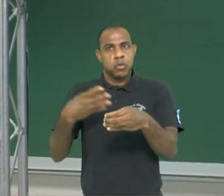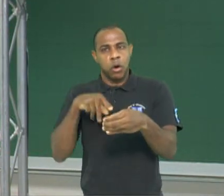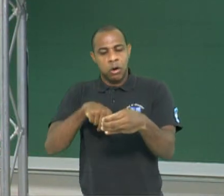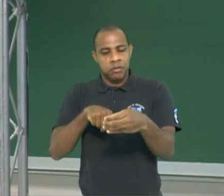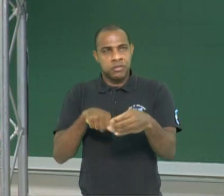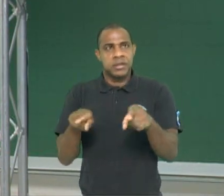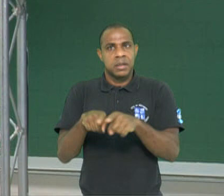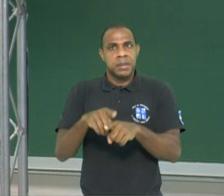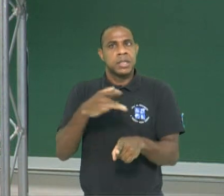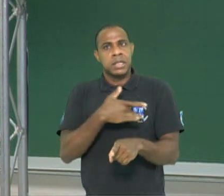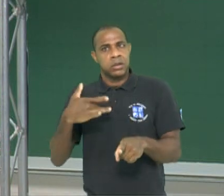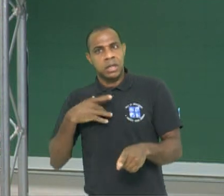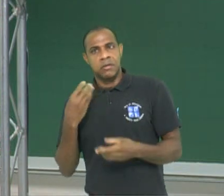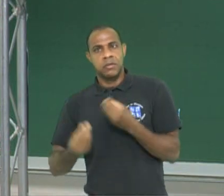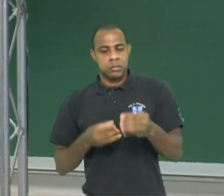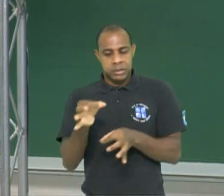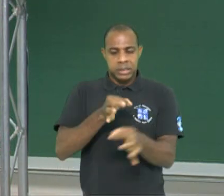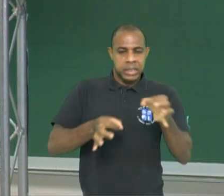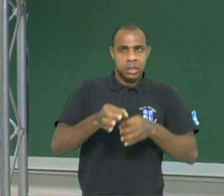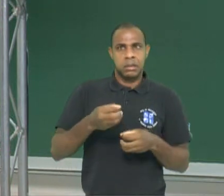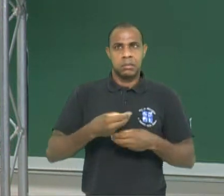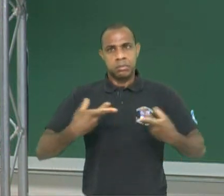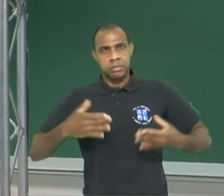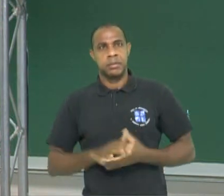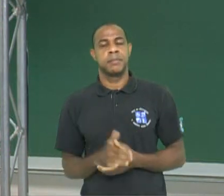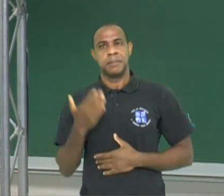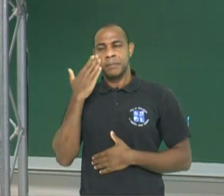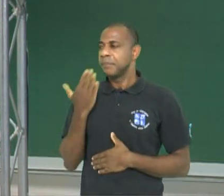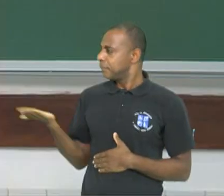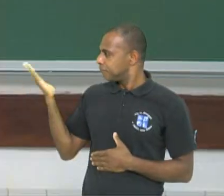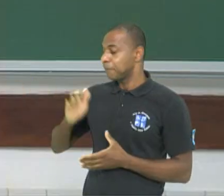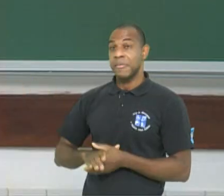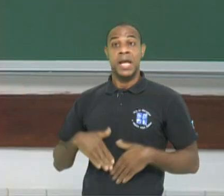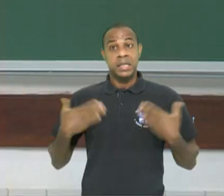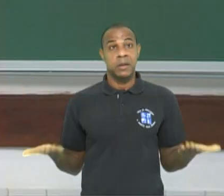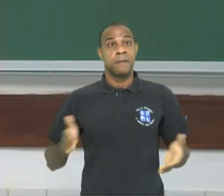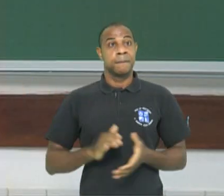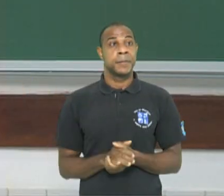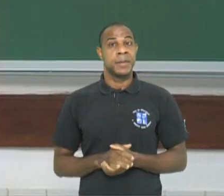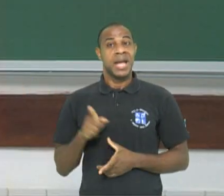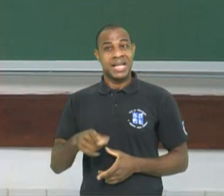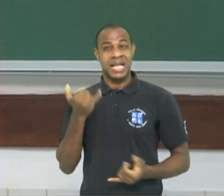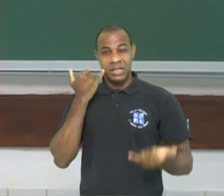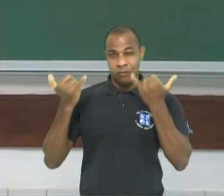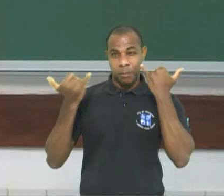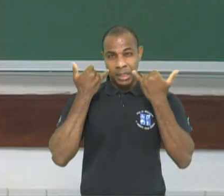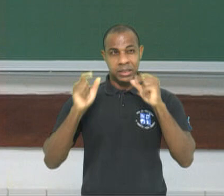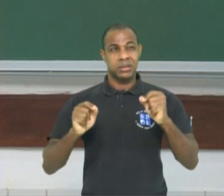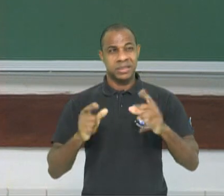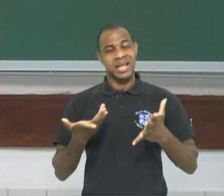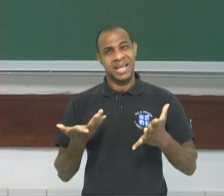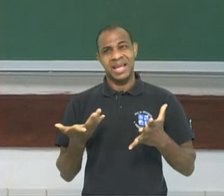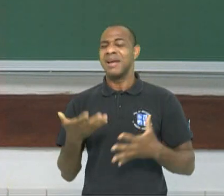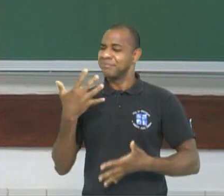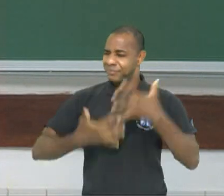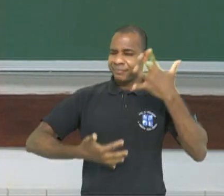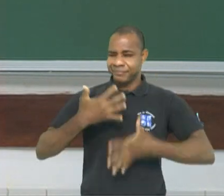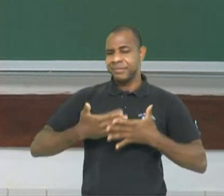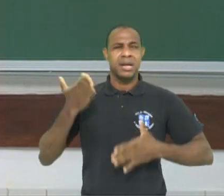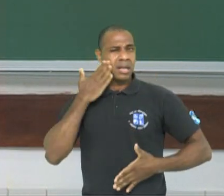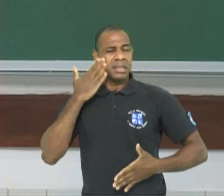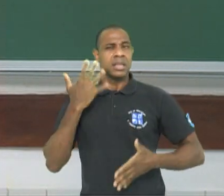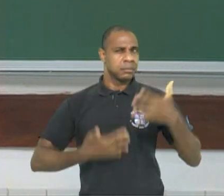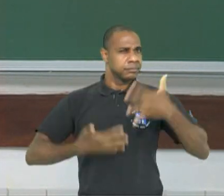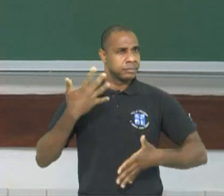células saudáveis e tudo mais. Gente, essas informações assim são complexas, né?